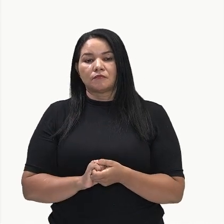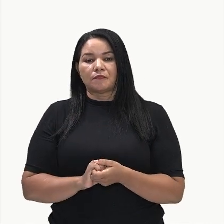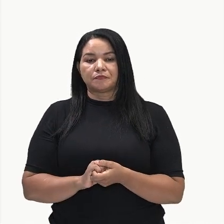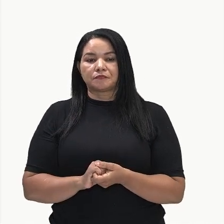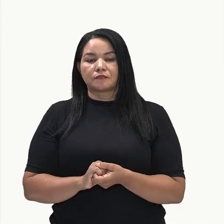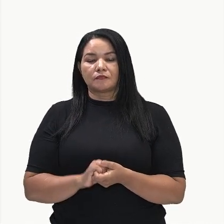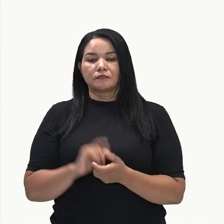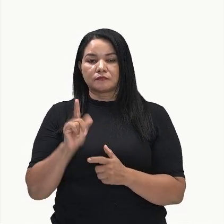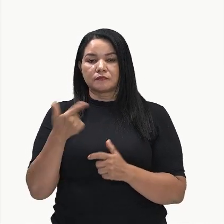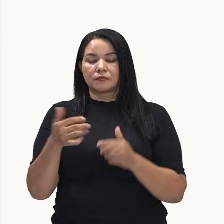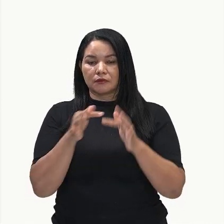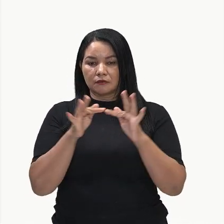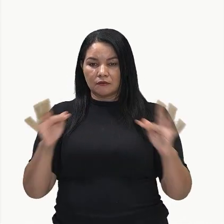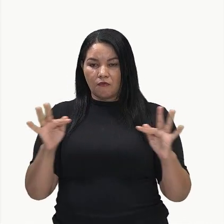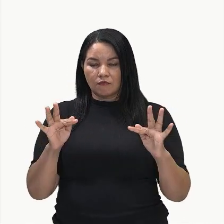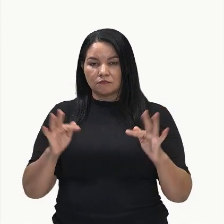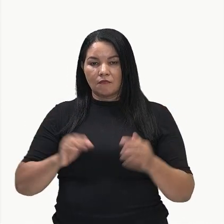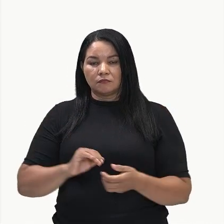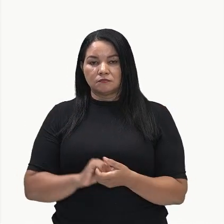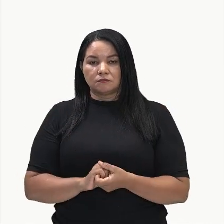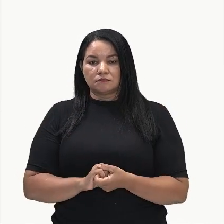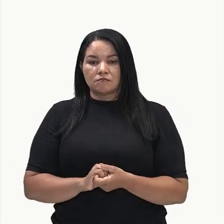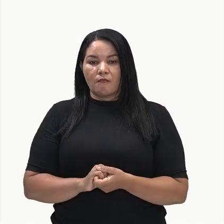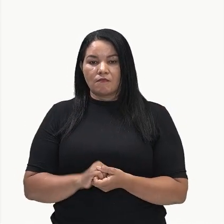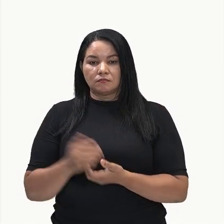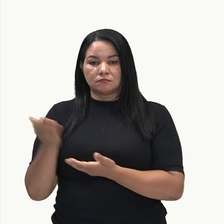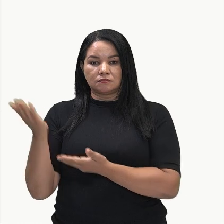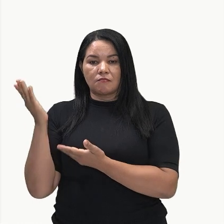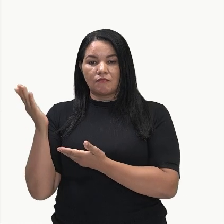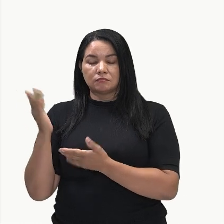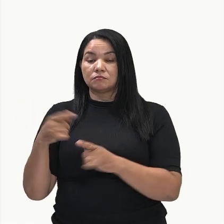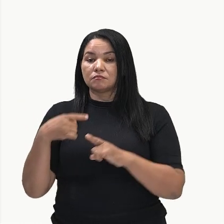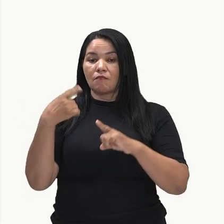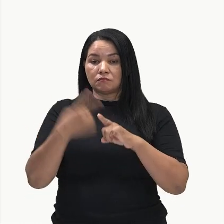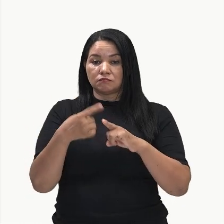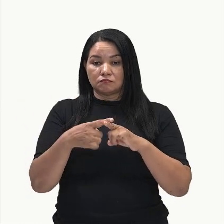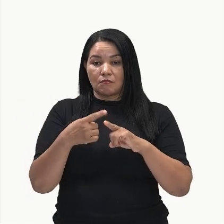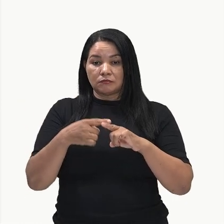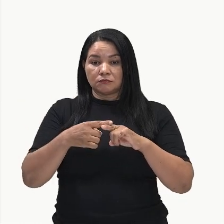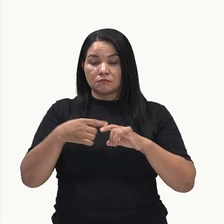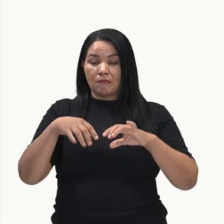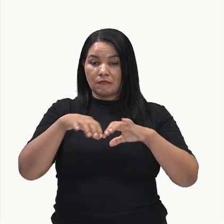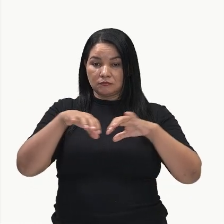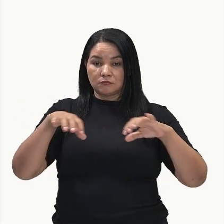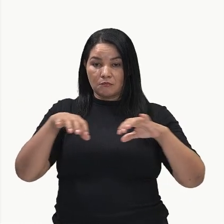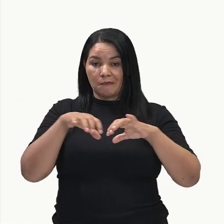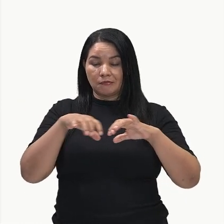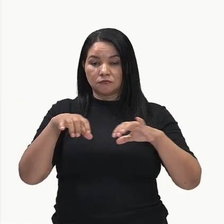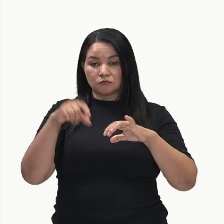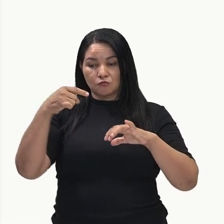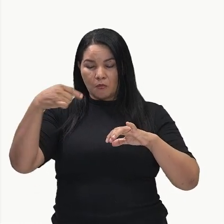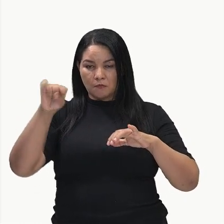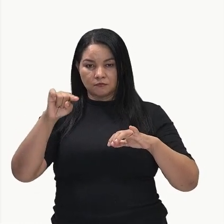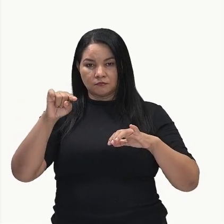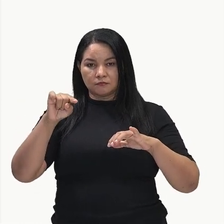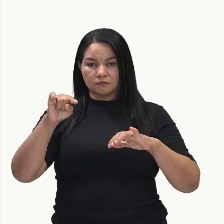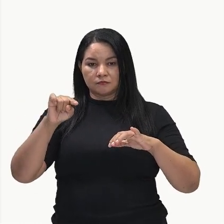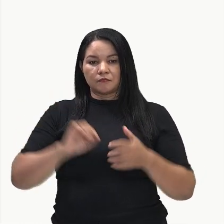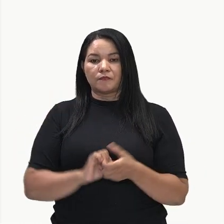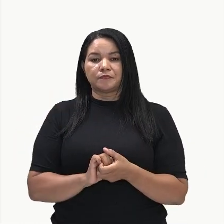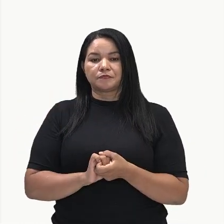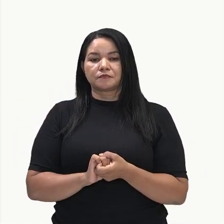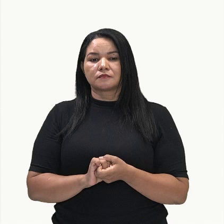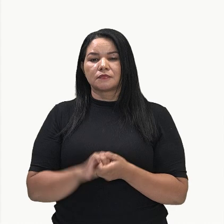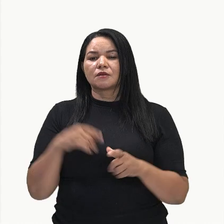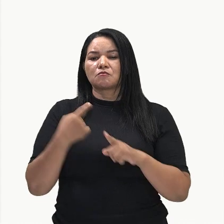tanto tempo livre, por quê? Aqui vai caber o porquê, né? Não lês mais. Por que você